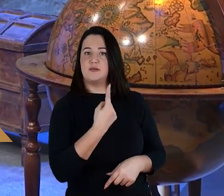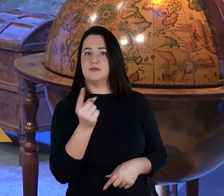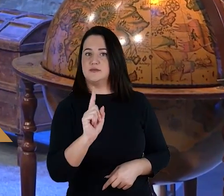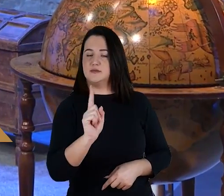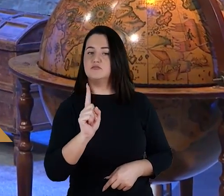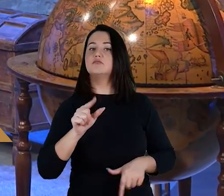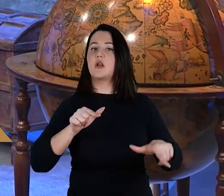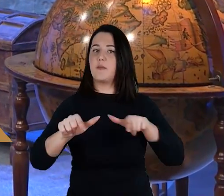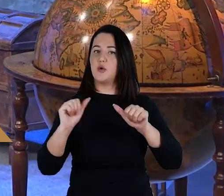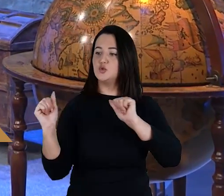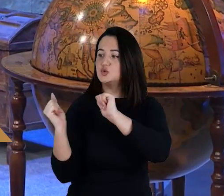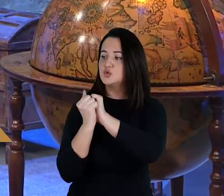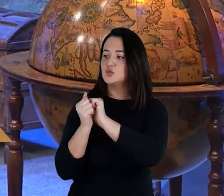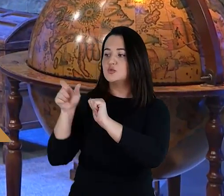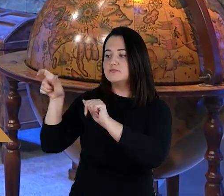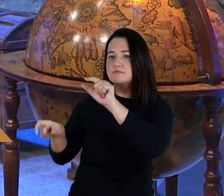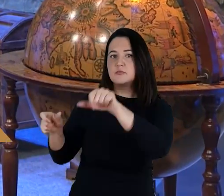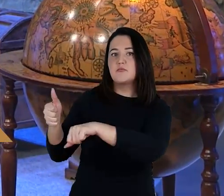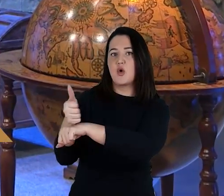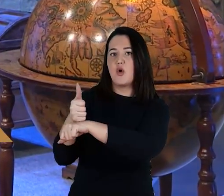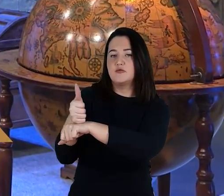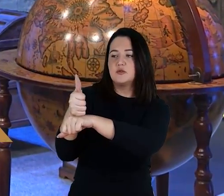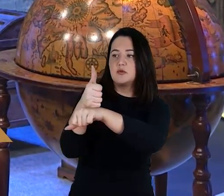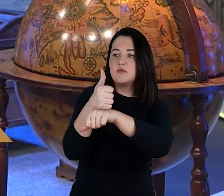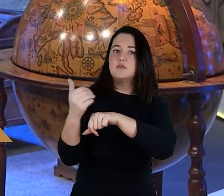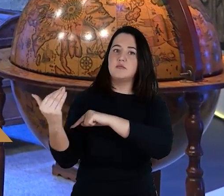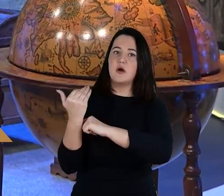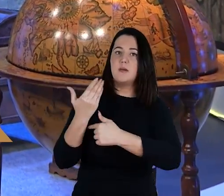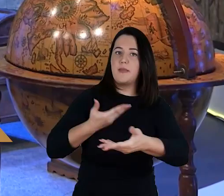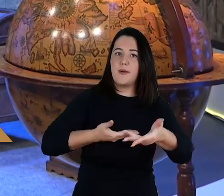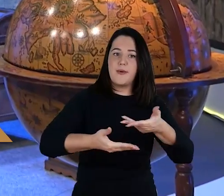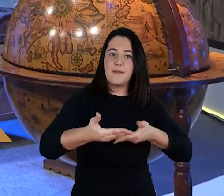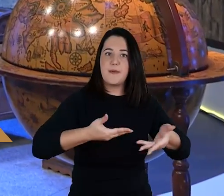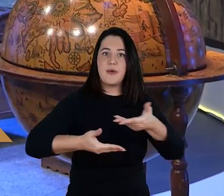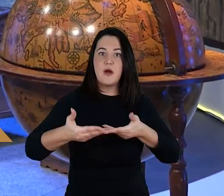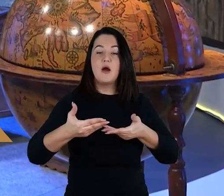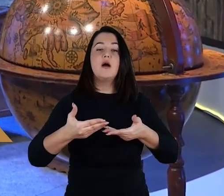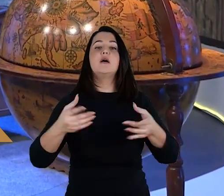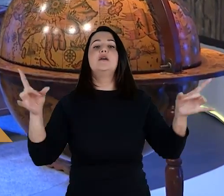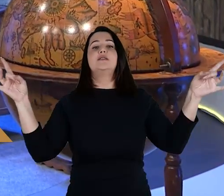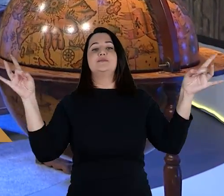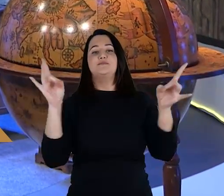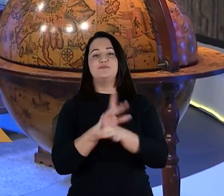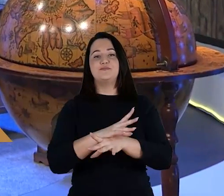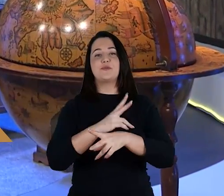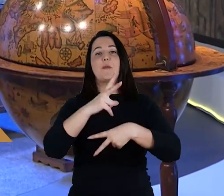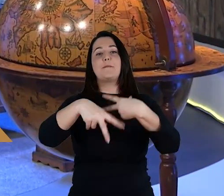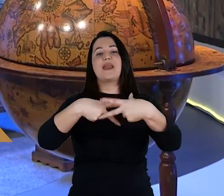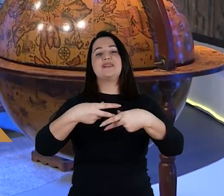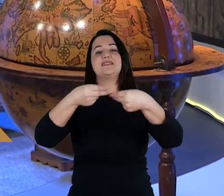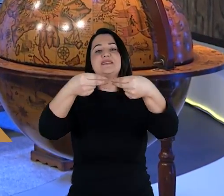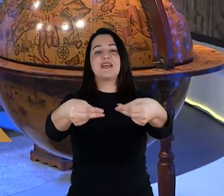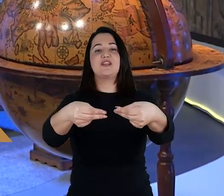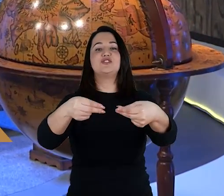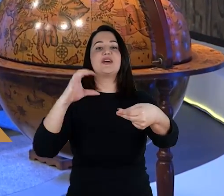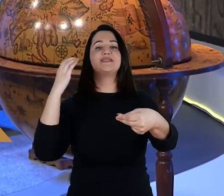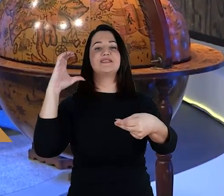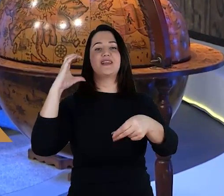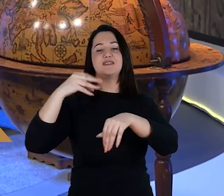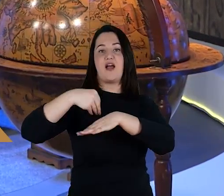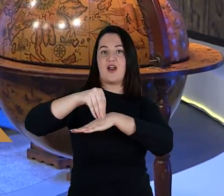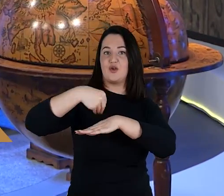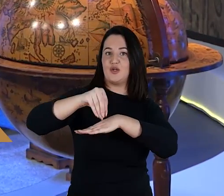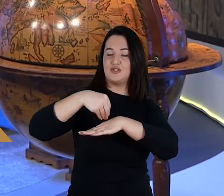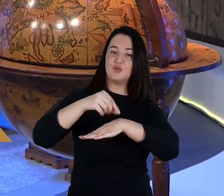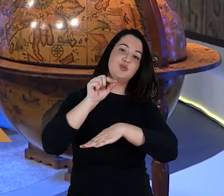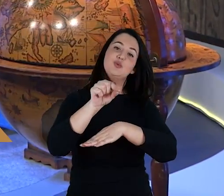Dr. Seuss completou o trabalho, dando um verdadeiro presente à ciência arqueológica: a descoberta